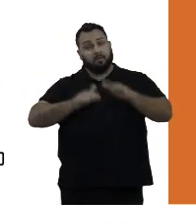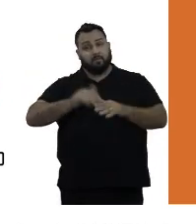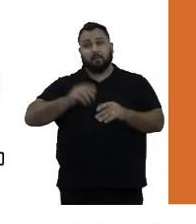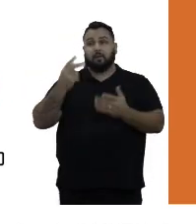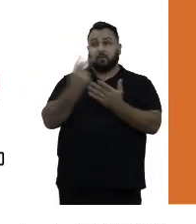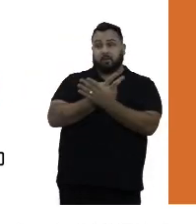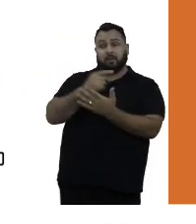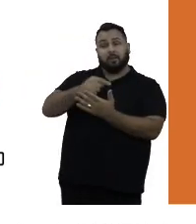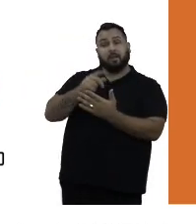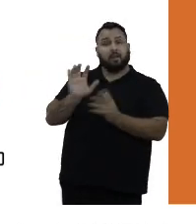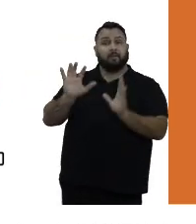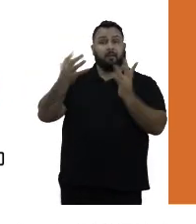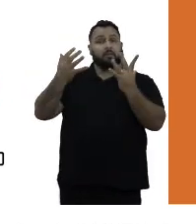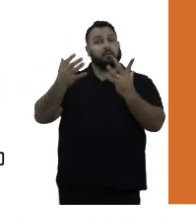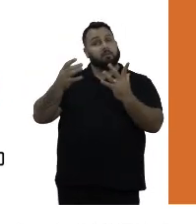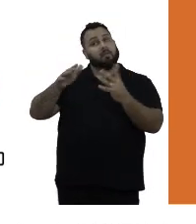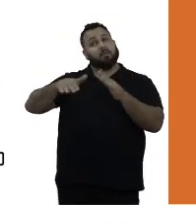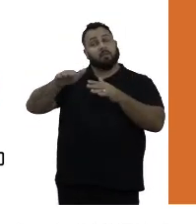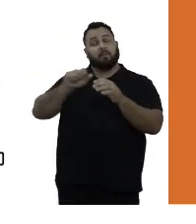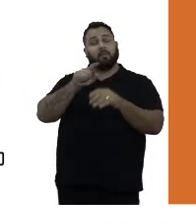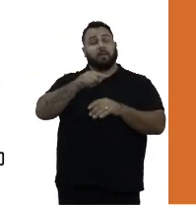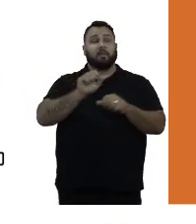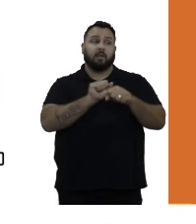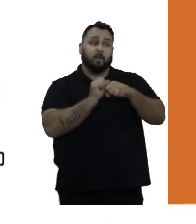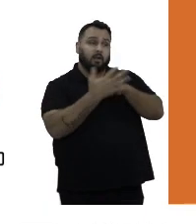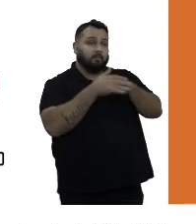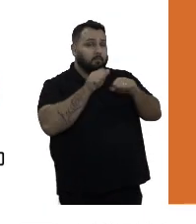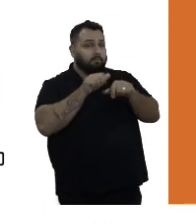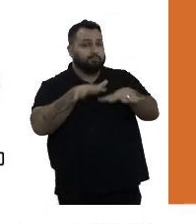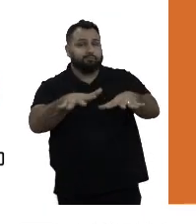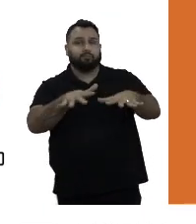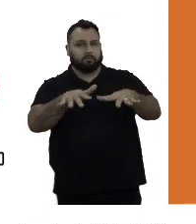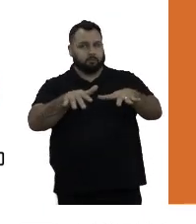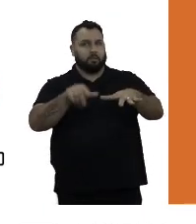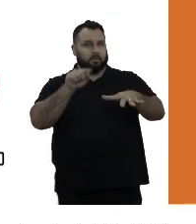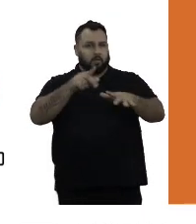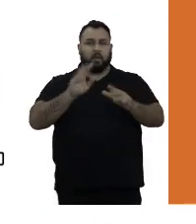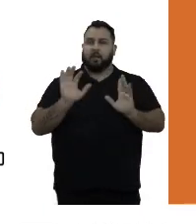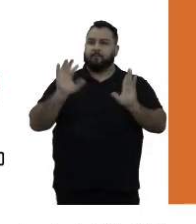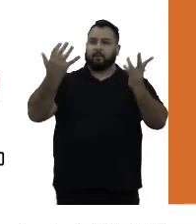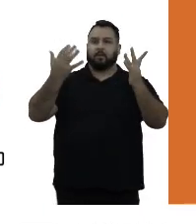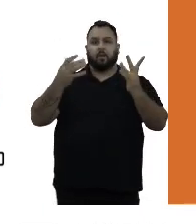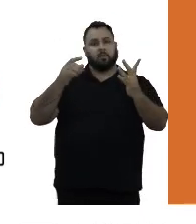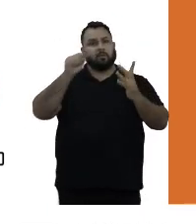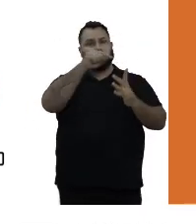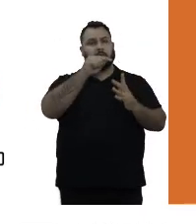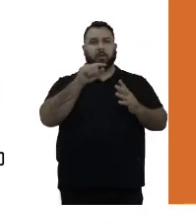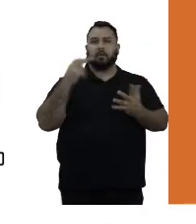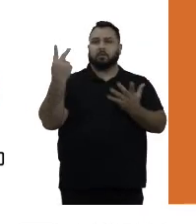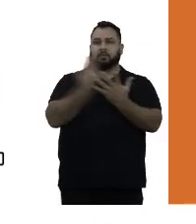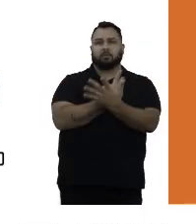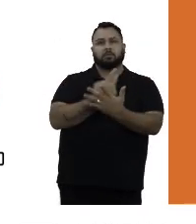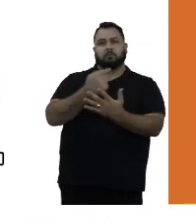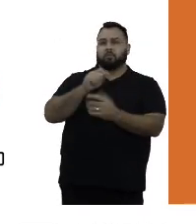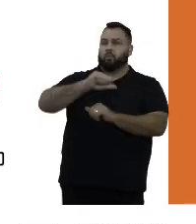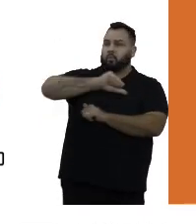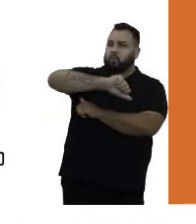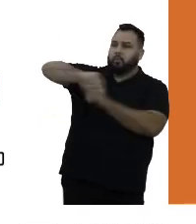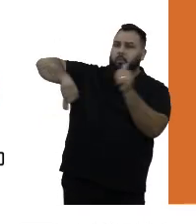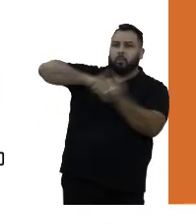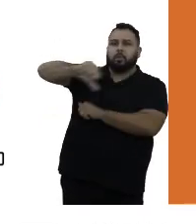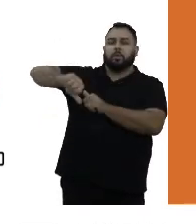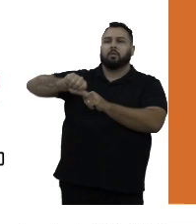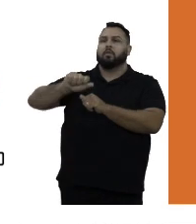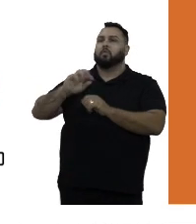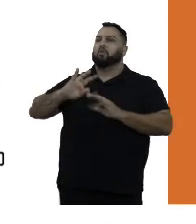evento inesperado, que é, por exemplo, a pandemia, que é aquele evento que acontece e muda completamente a história da arte, né? Aquilo que a gente